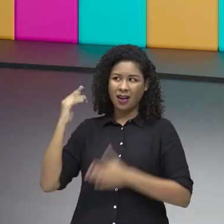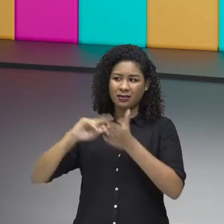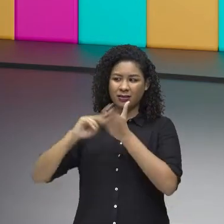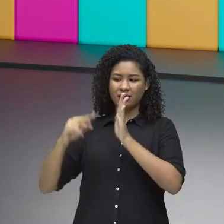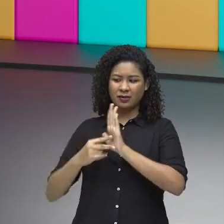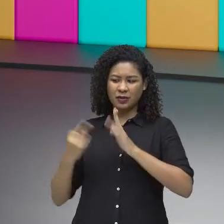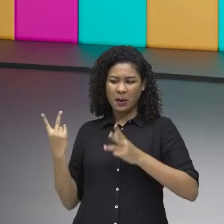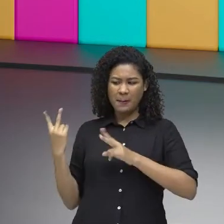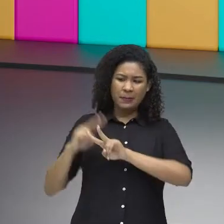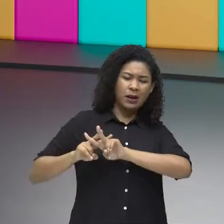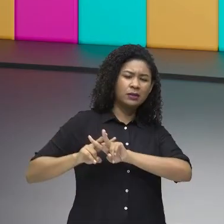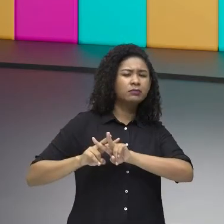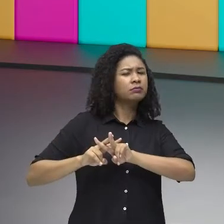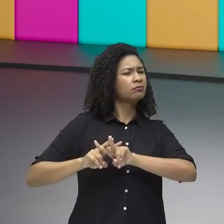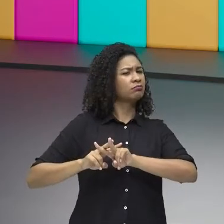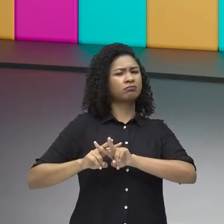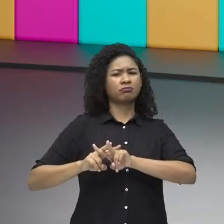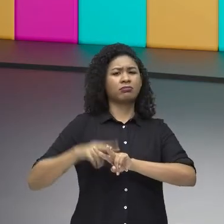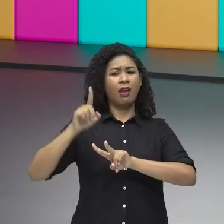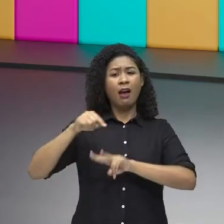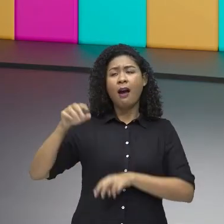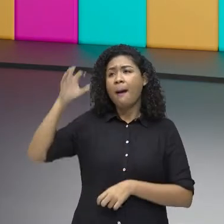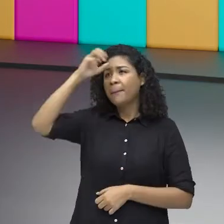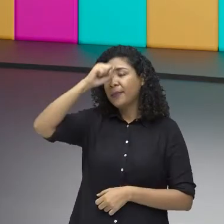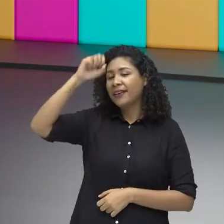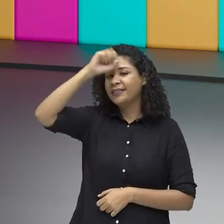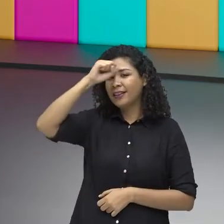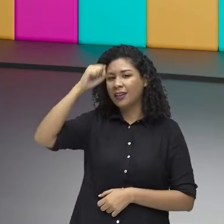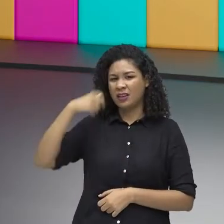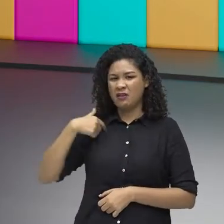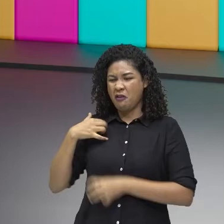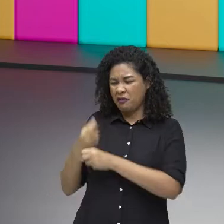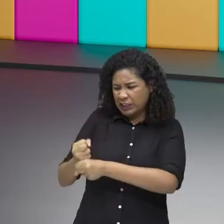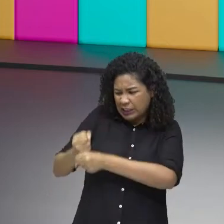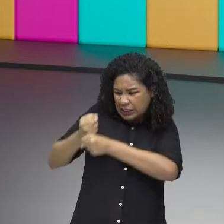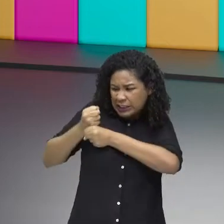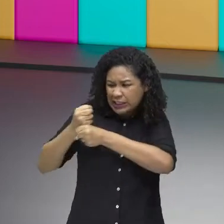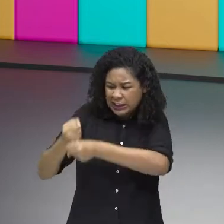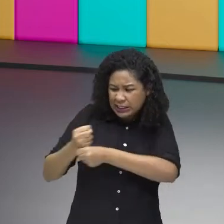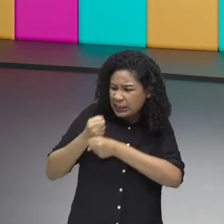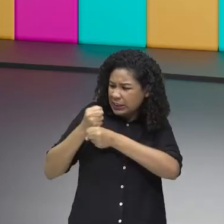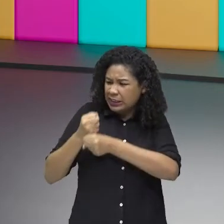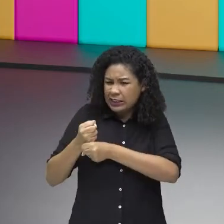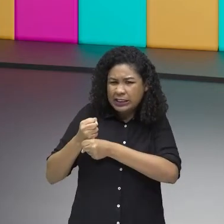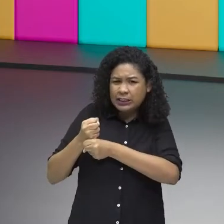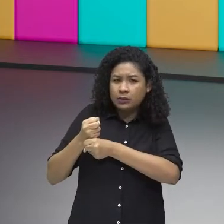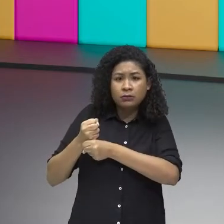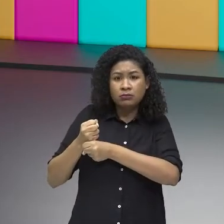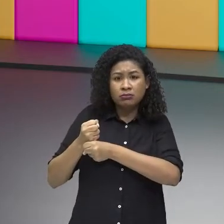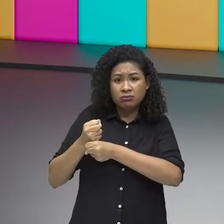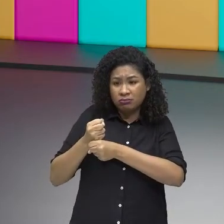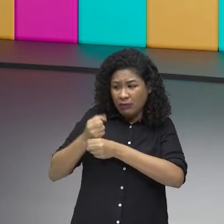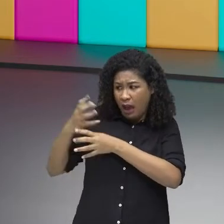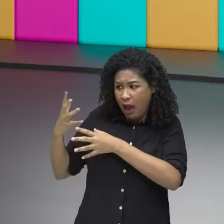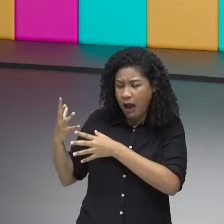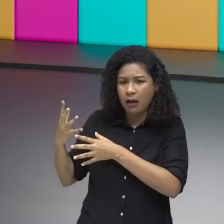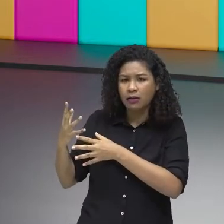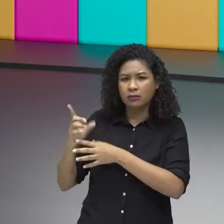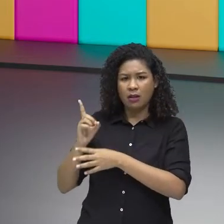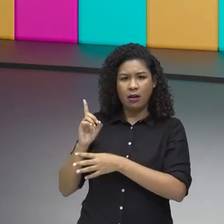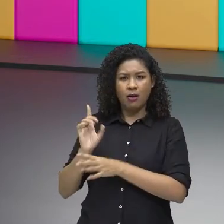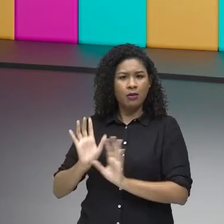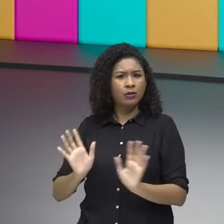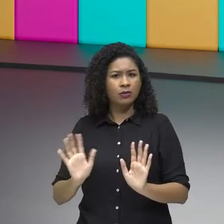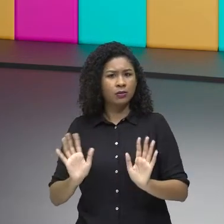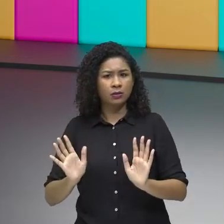ele é para o nosso aprendizado, né? Então a gente não pode se segurar nas coisas que aconteceram lá atrás e nunca mais vou fazer diferente, nunca mais serei feliz. Sim.